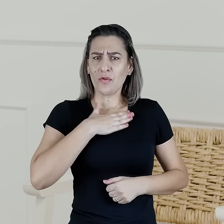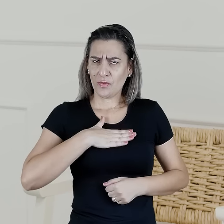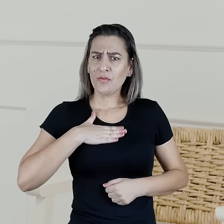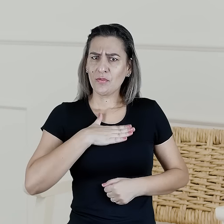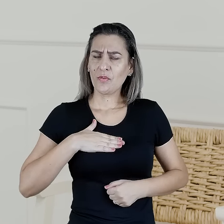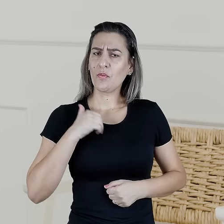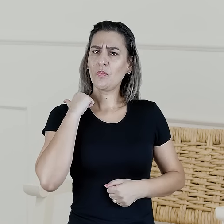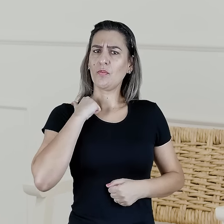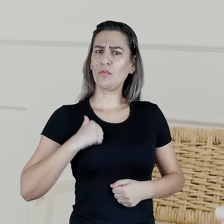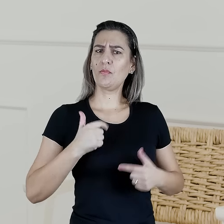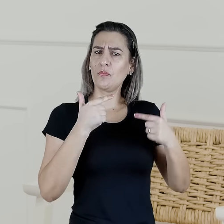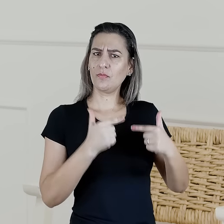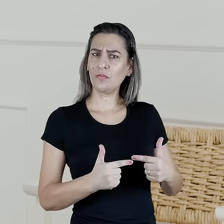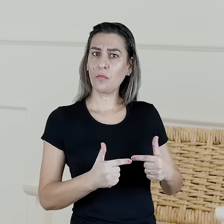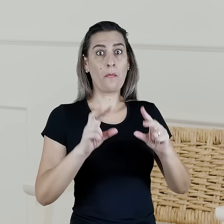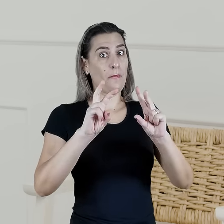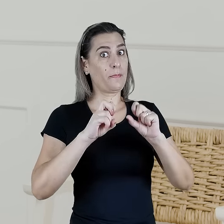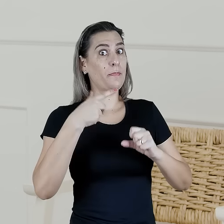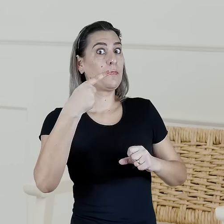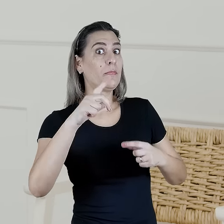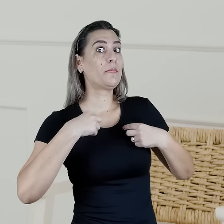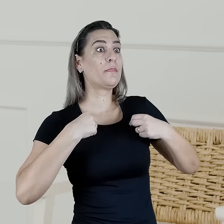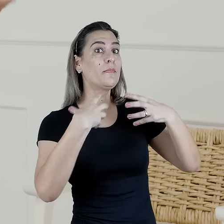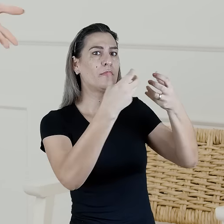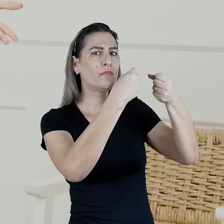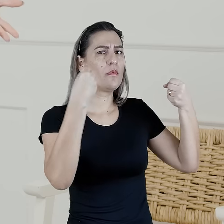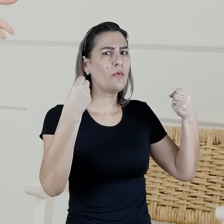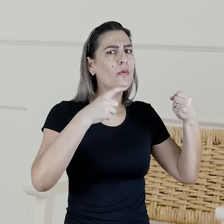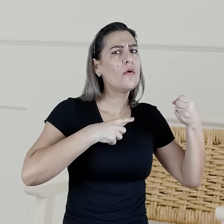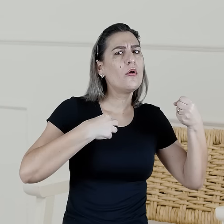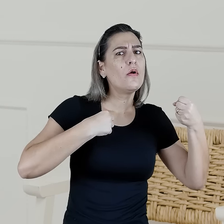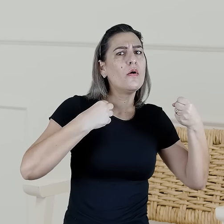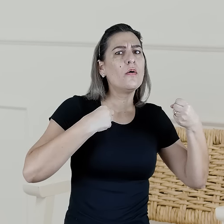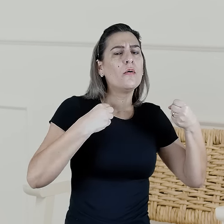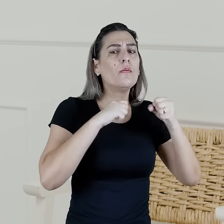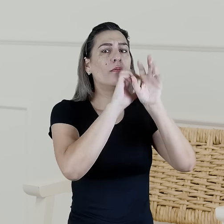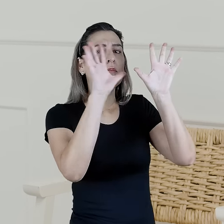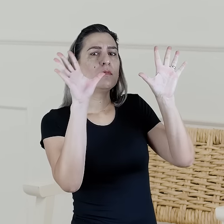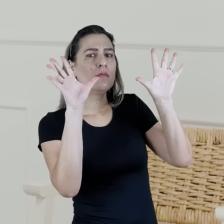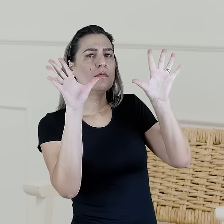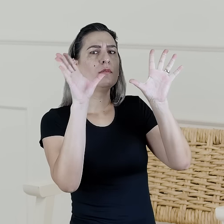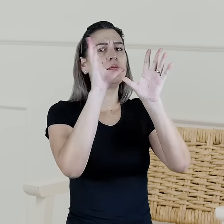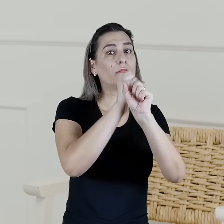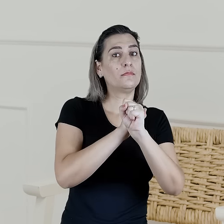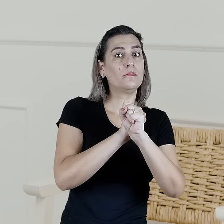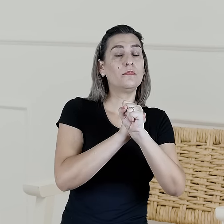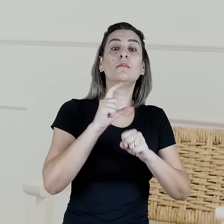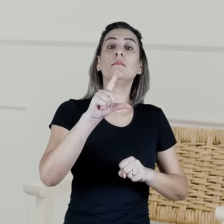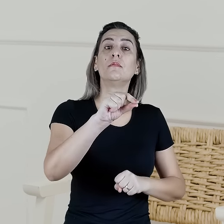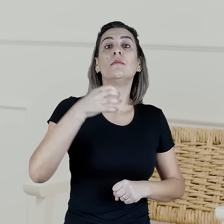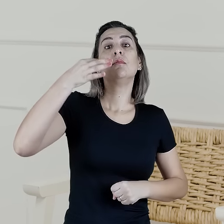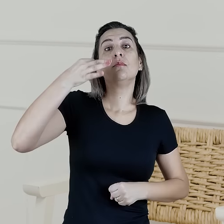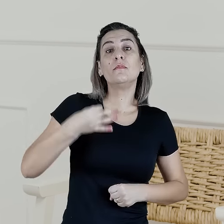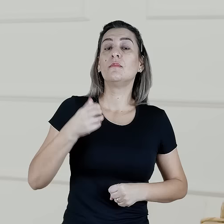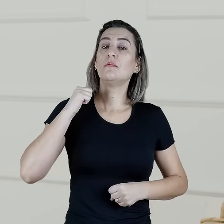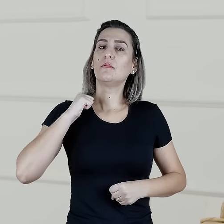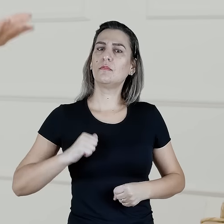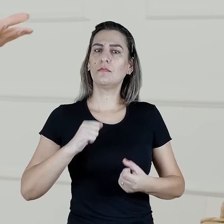neutros, analise seu guarda-roupa se ele possui mais peças claras ou escuras, para decidir que cor de bolsa